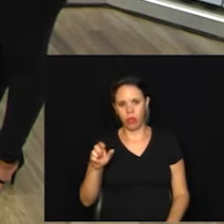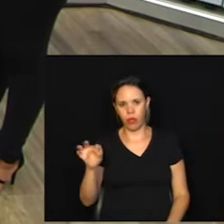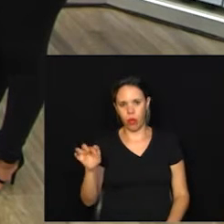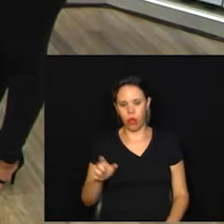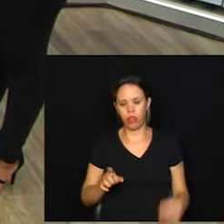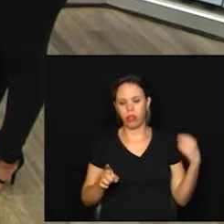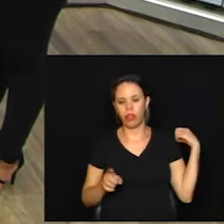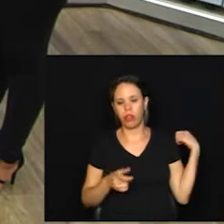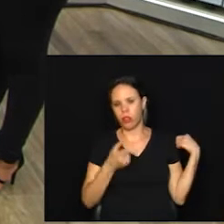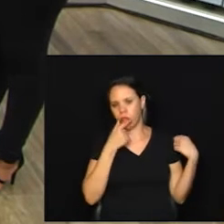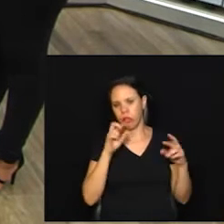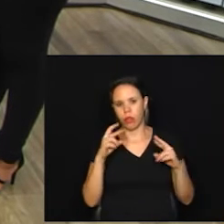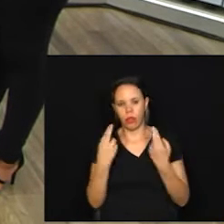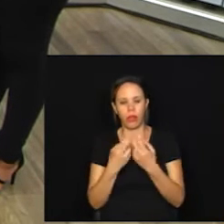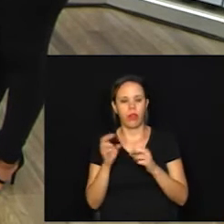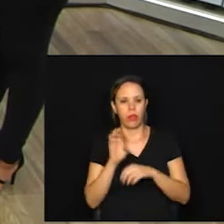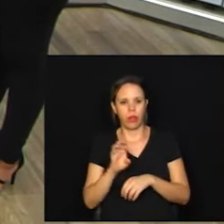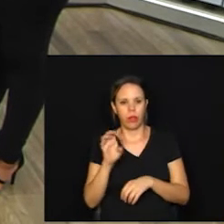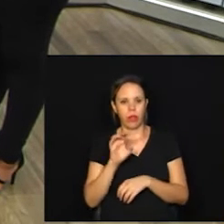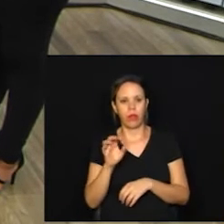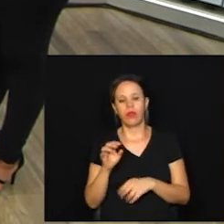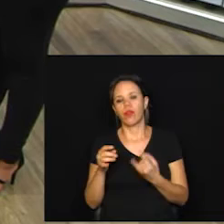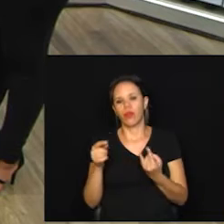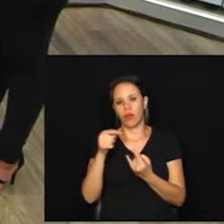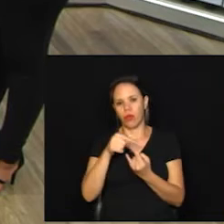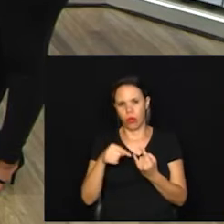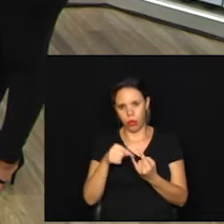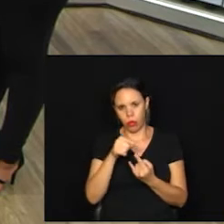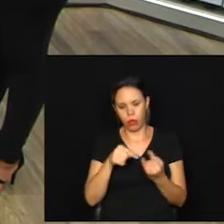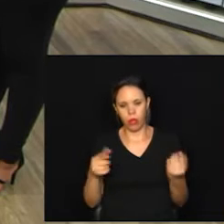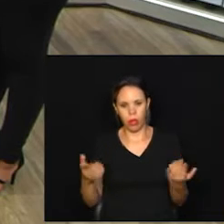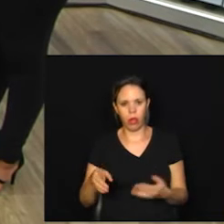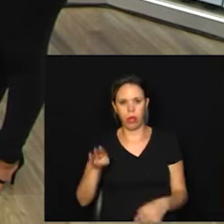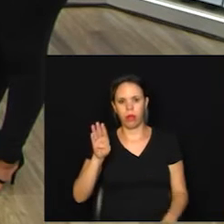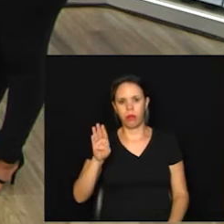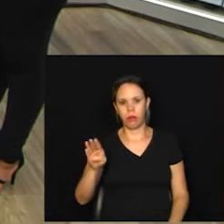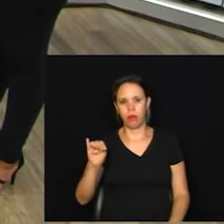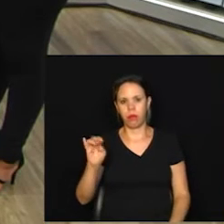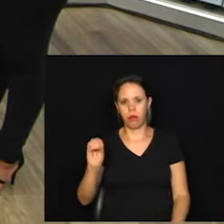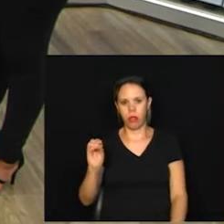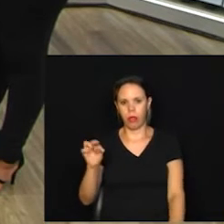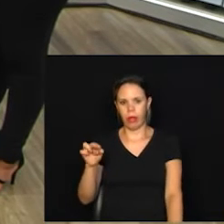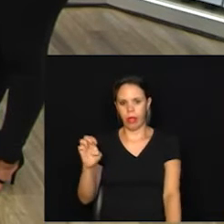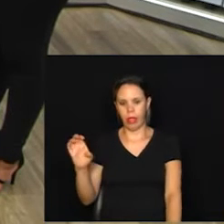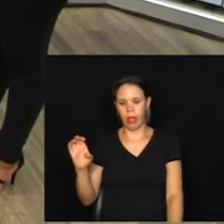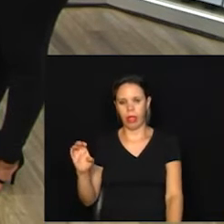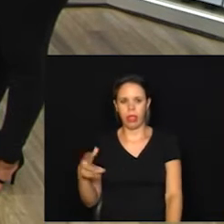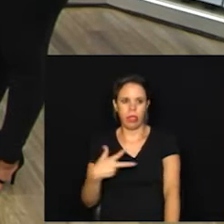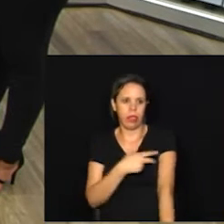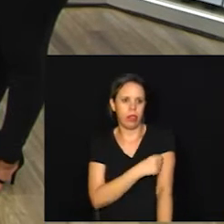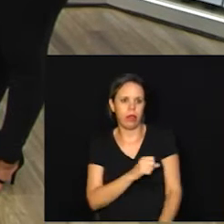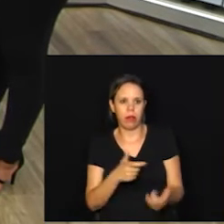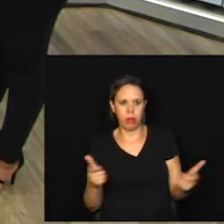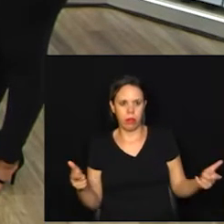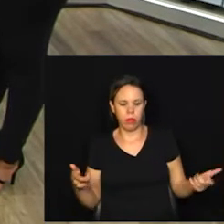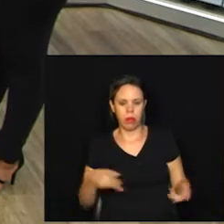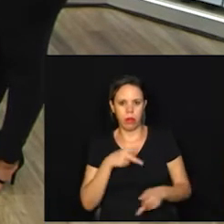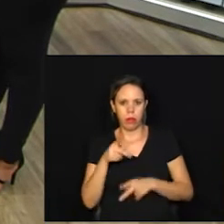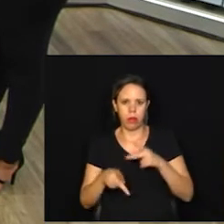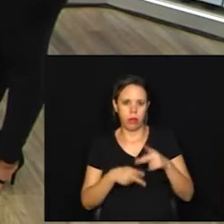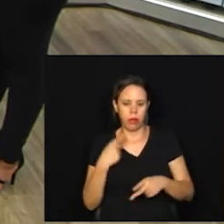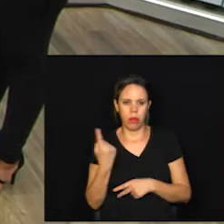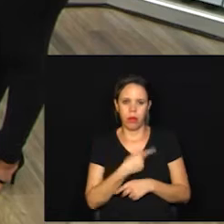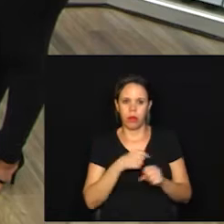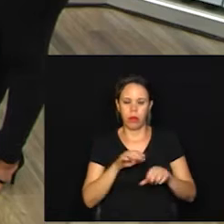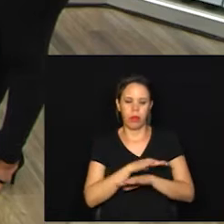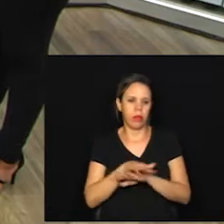com a Fiocruz, e agora chegando a Pfizer-BioNTech, para a gente imunizar o quanto mais aqui as pessoas, para a gente